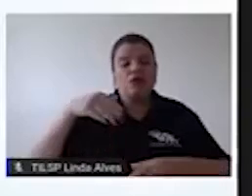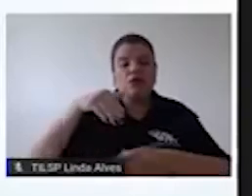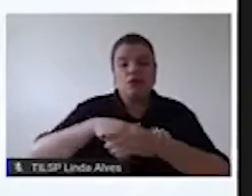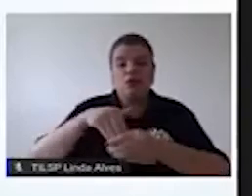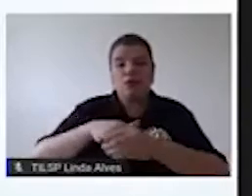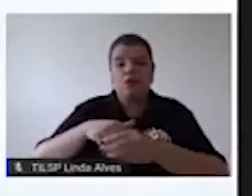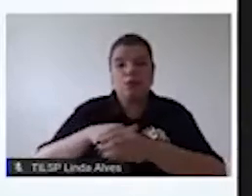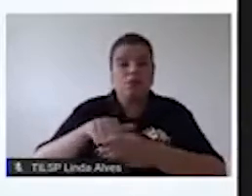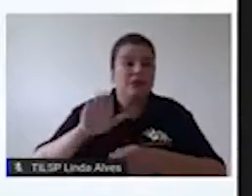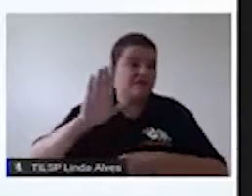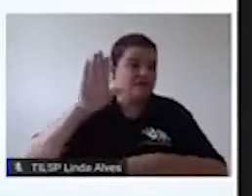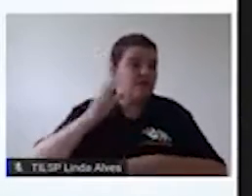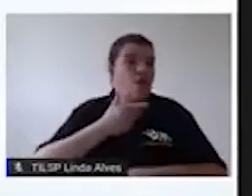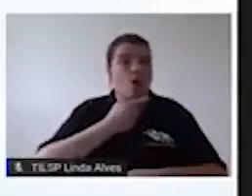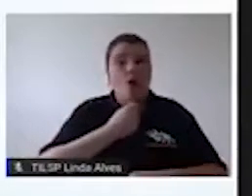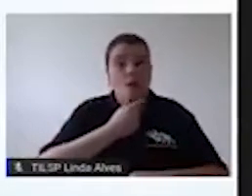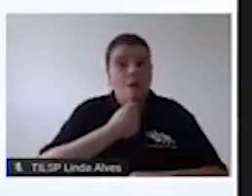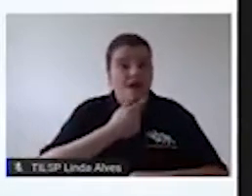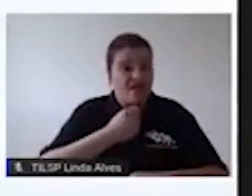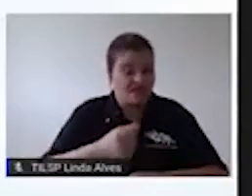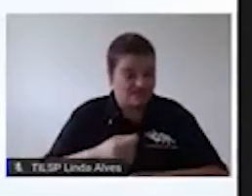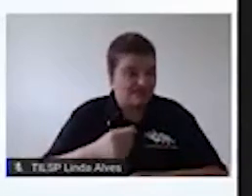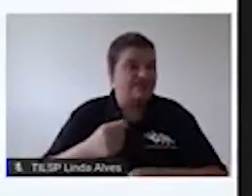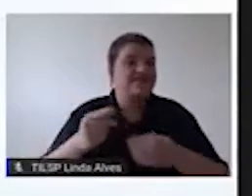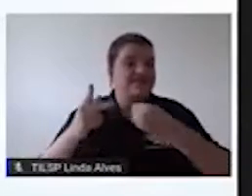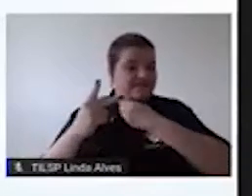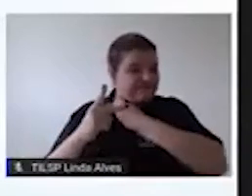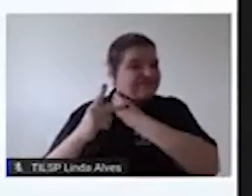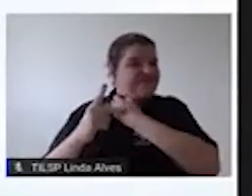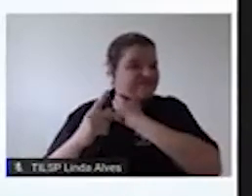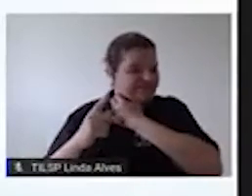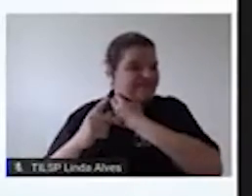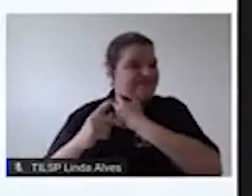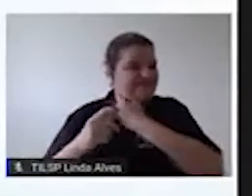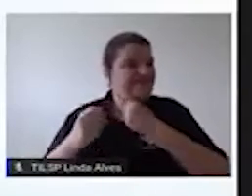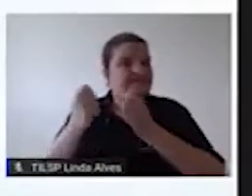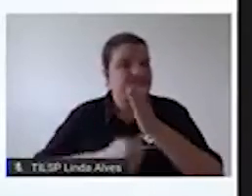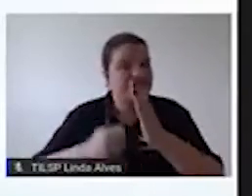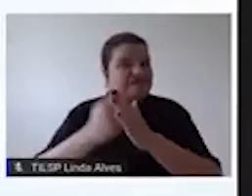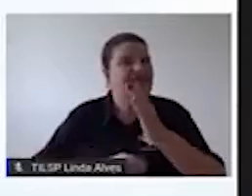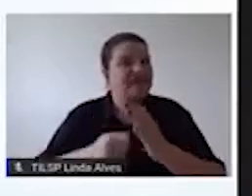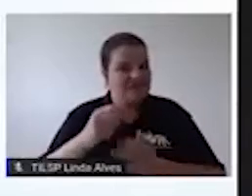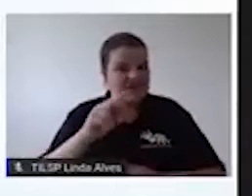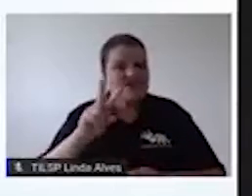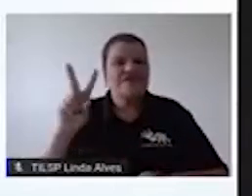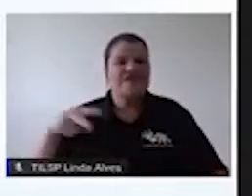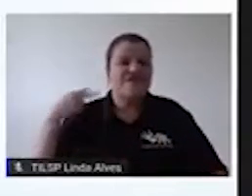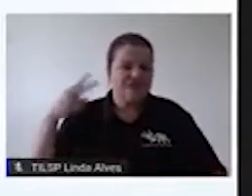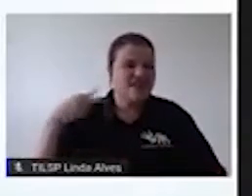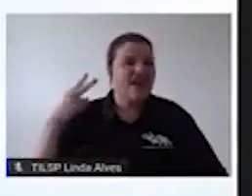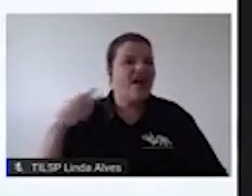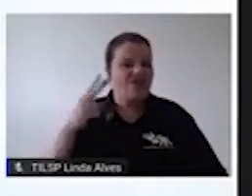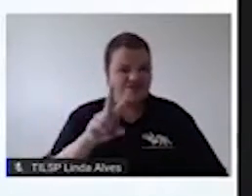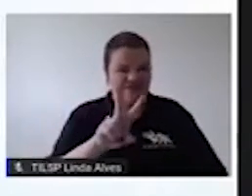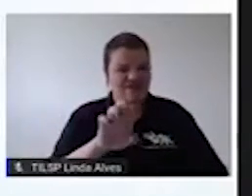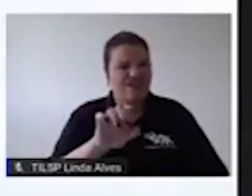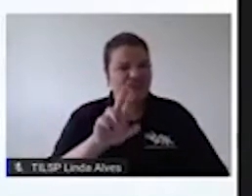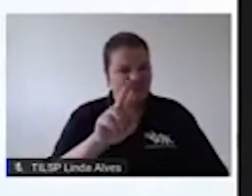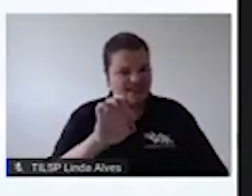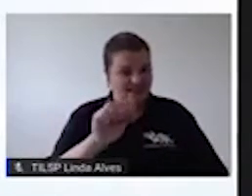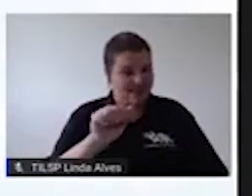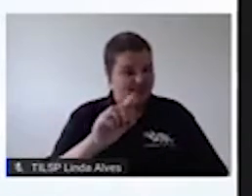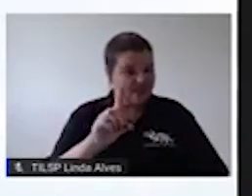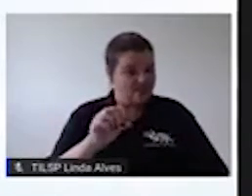candidatos homens no pleito para vereadores, né? E